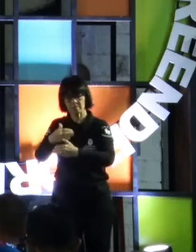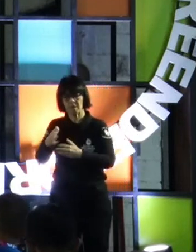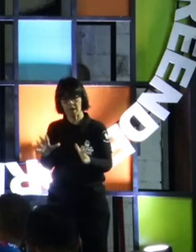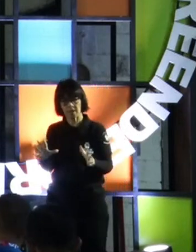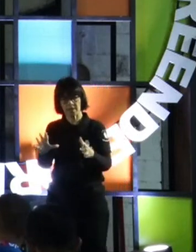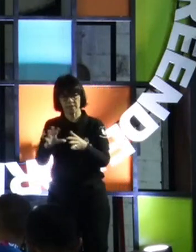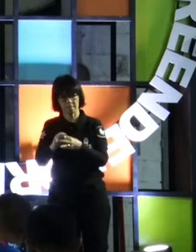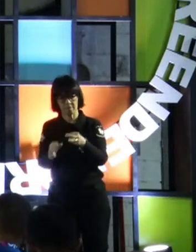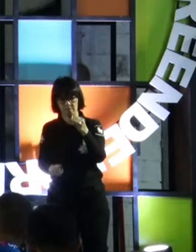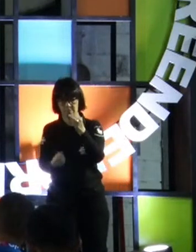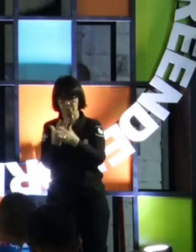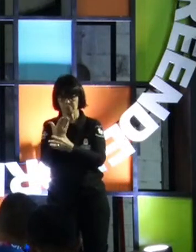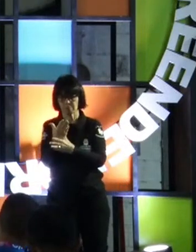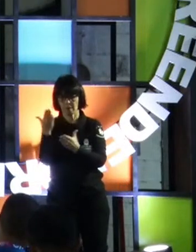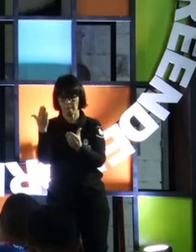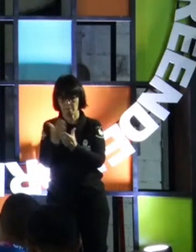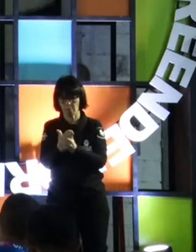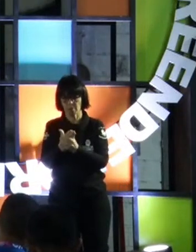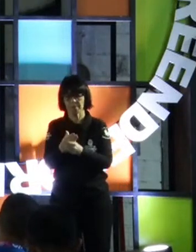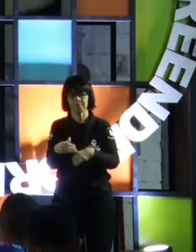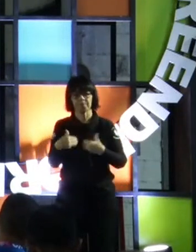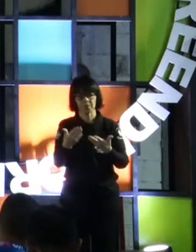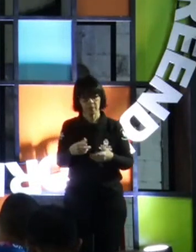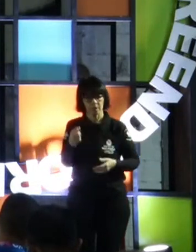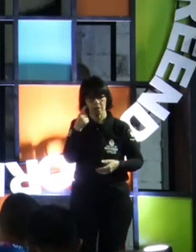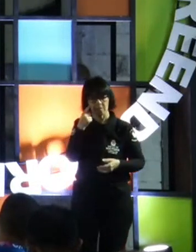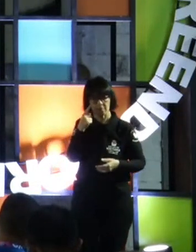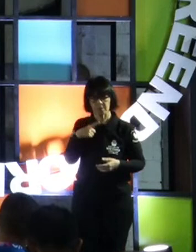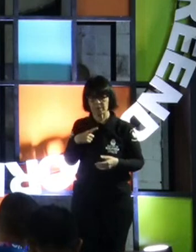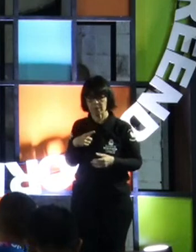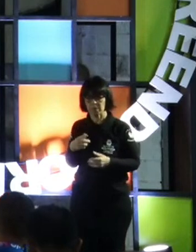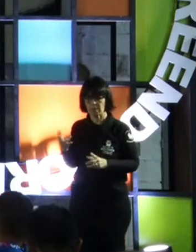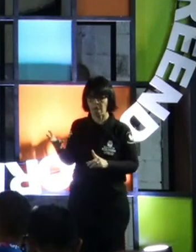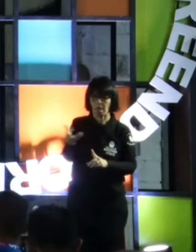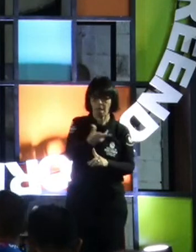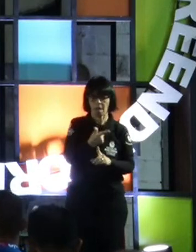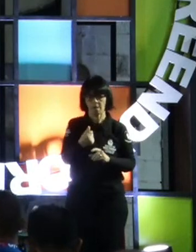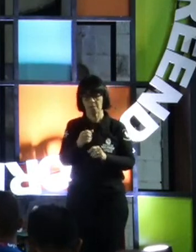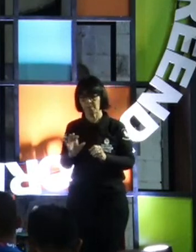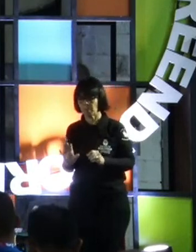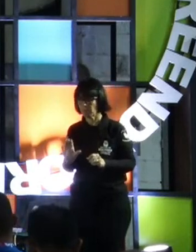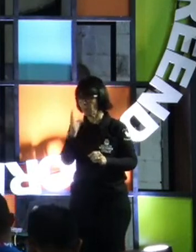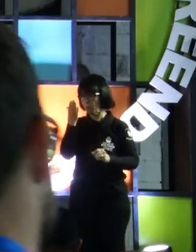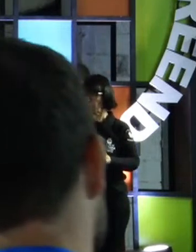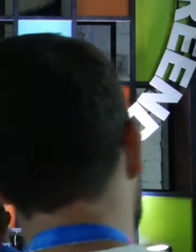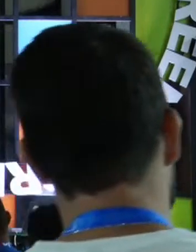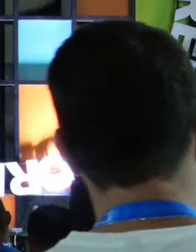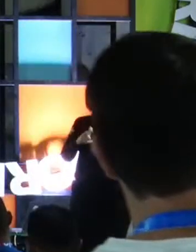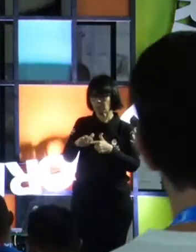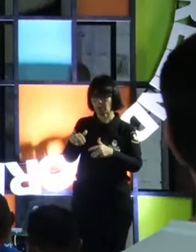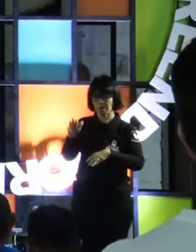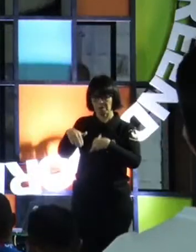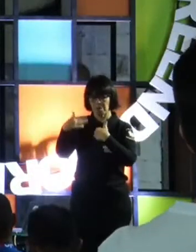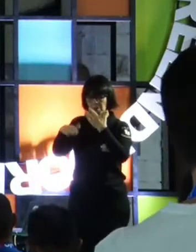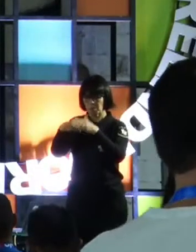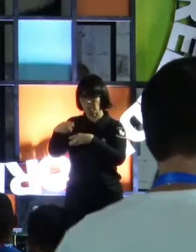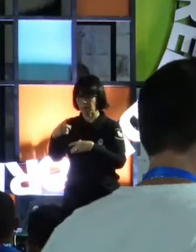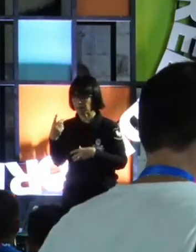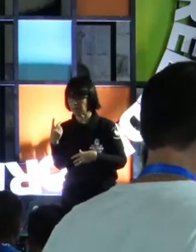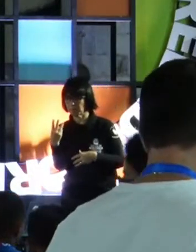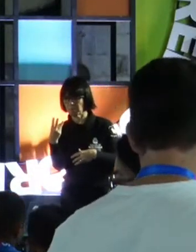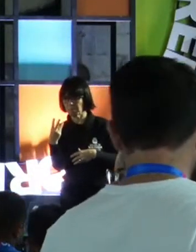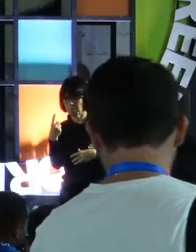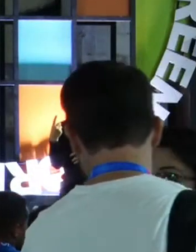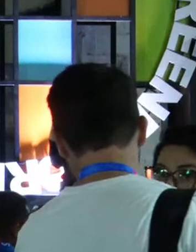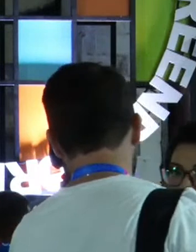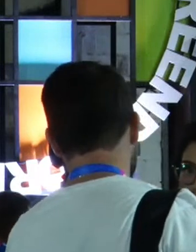colaborativos de criação. Então, você vê obras de arte colaborativas, solução de problemas com 1.000, 2.000, 3.000 pessoas